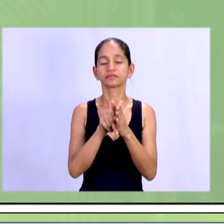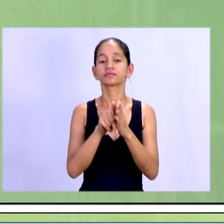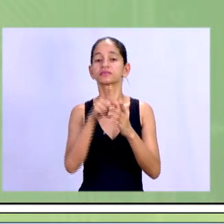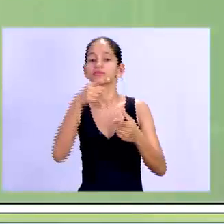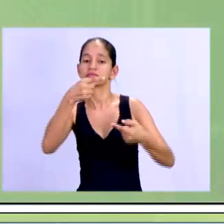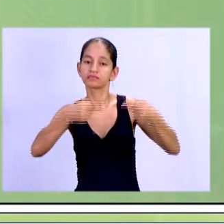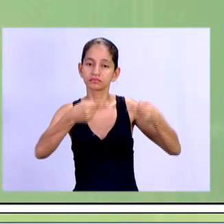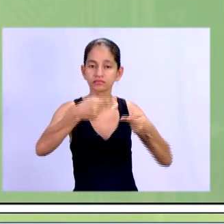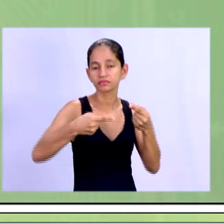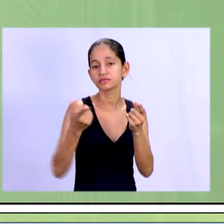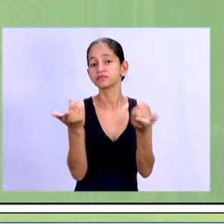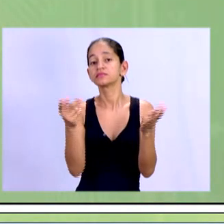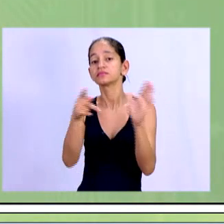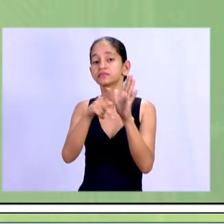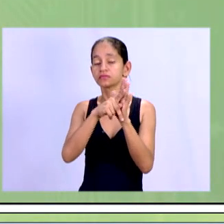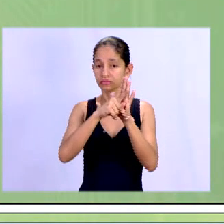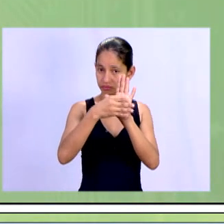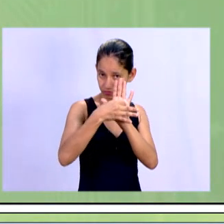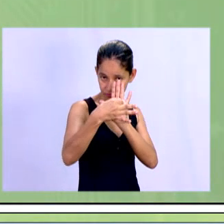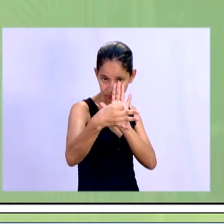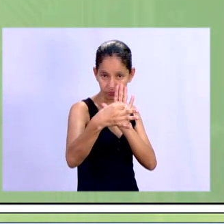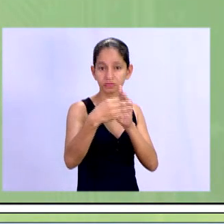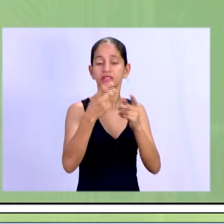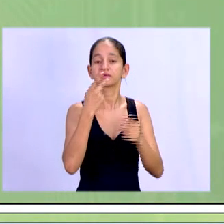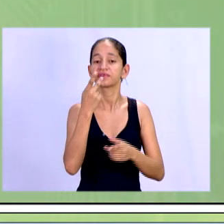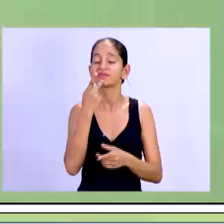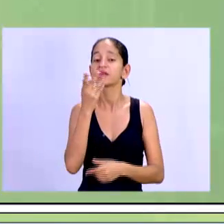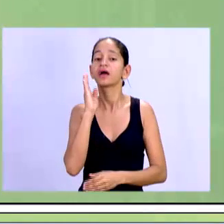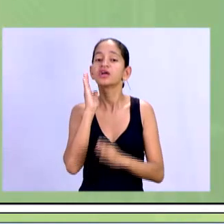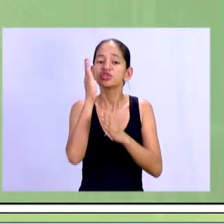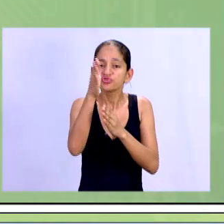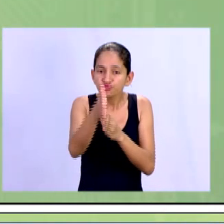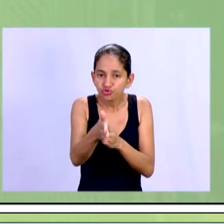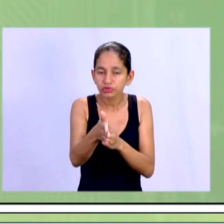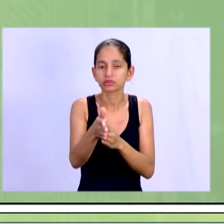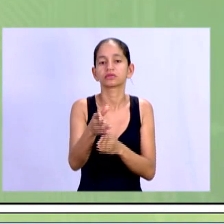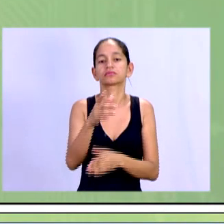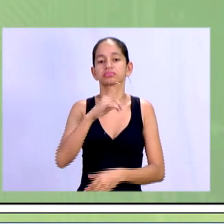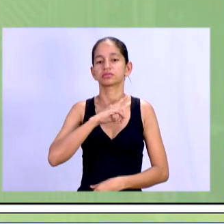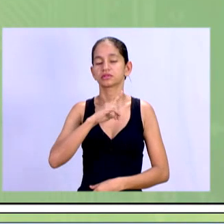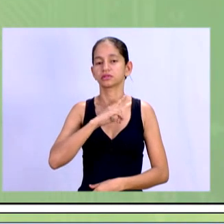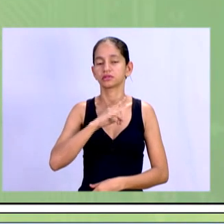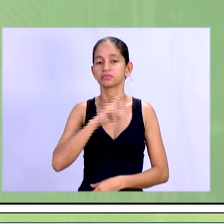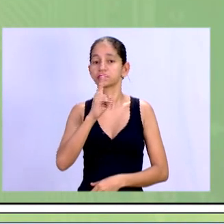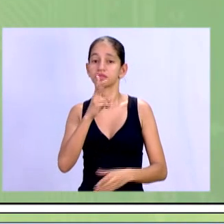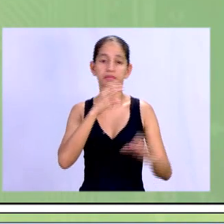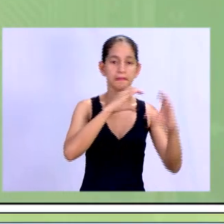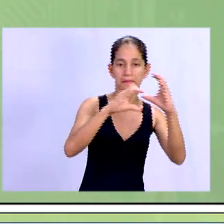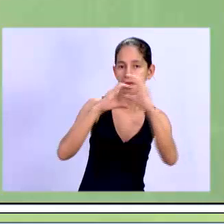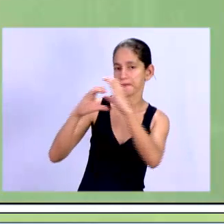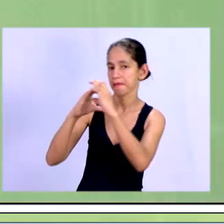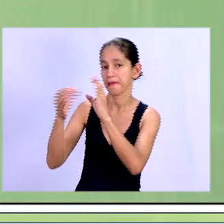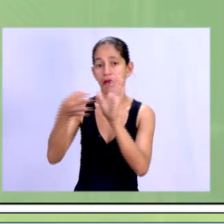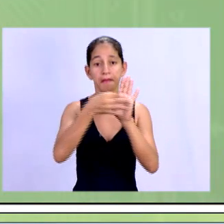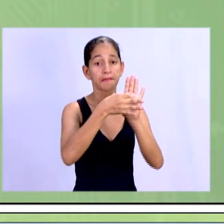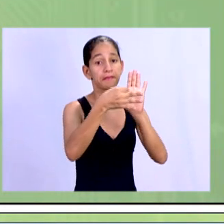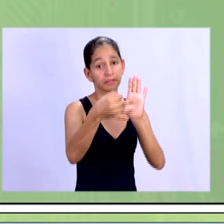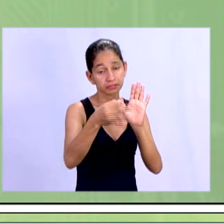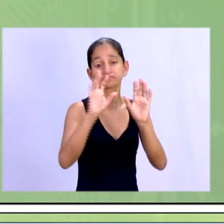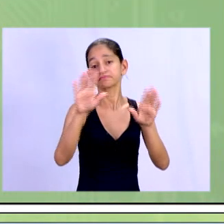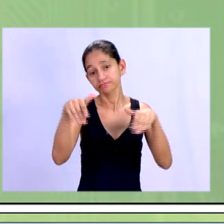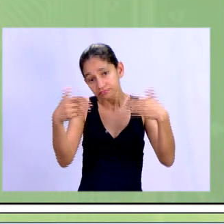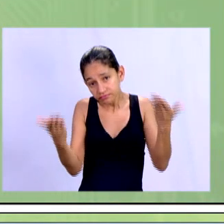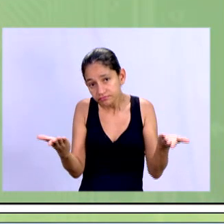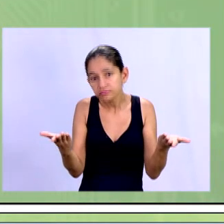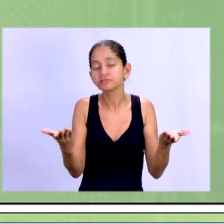uma teoria que ela vai agir, né, diretamente na questão comunicativa. Ou